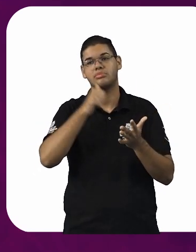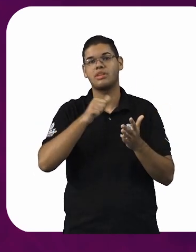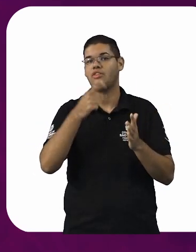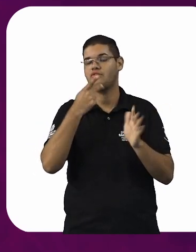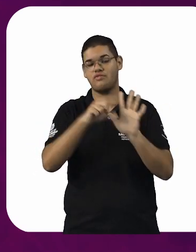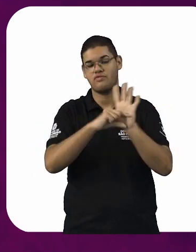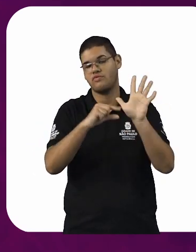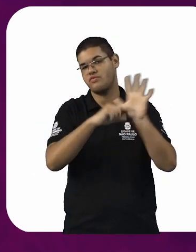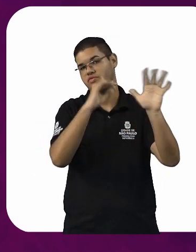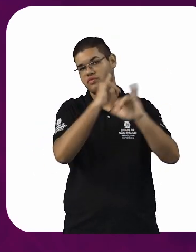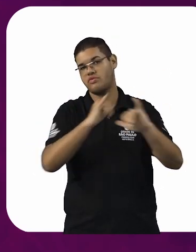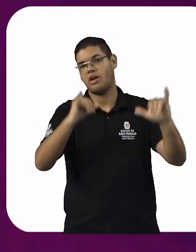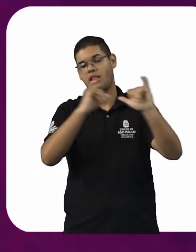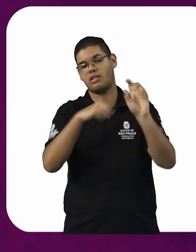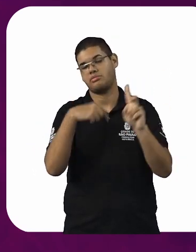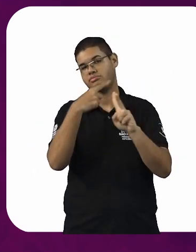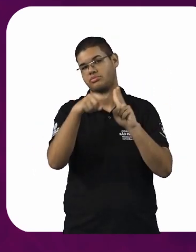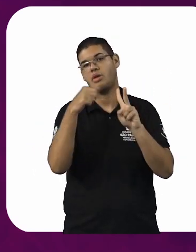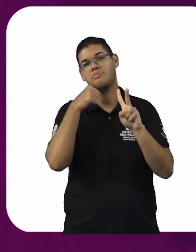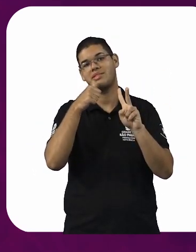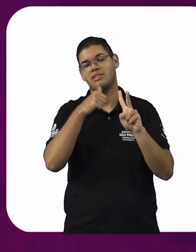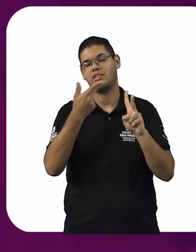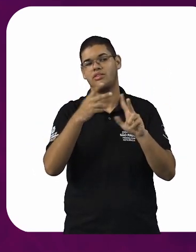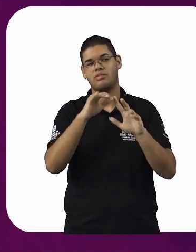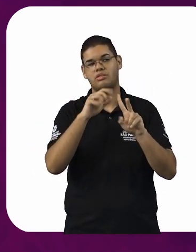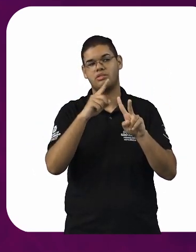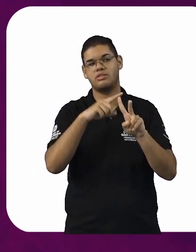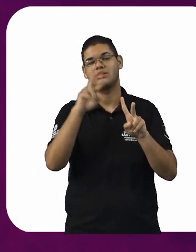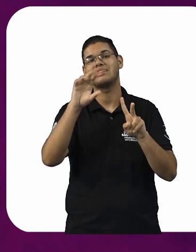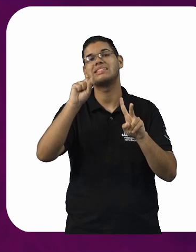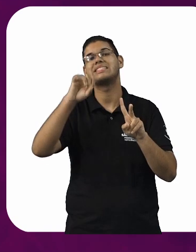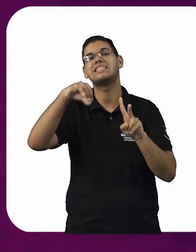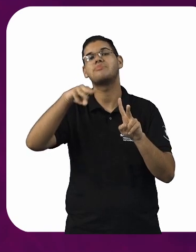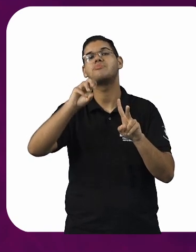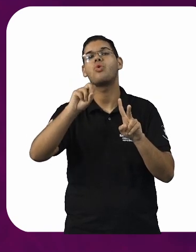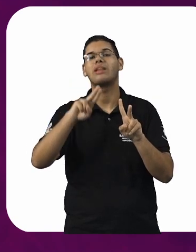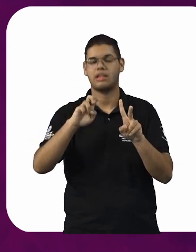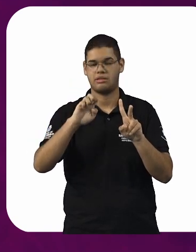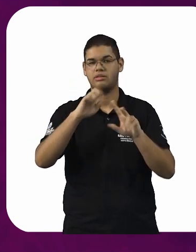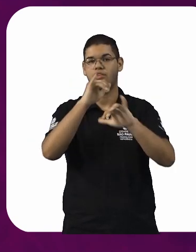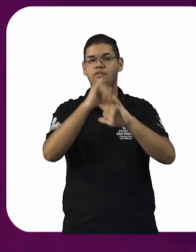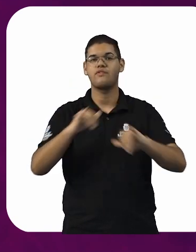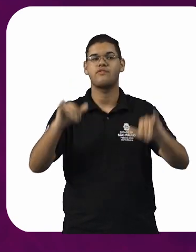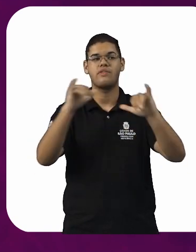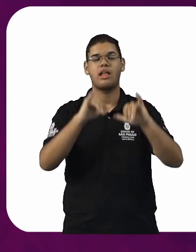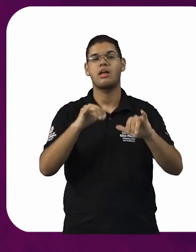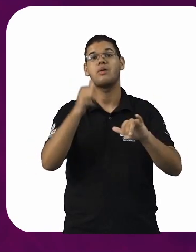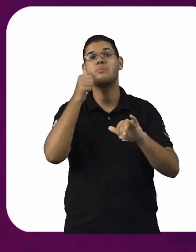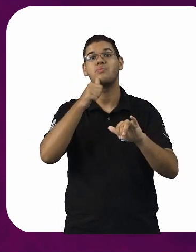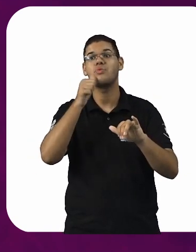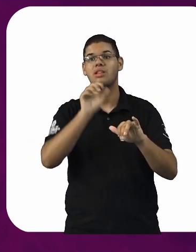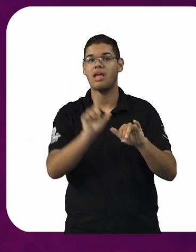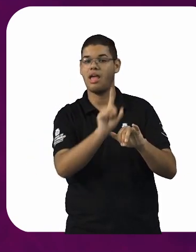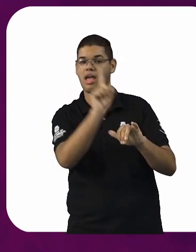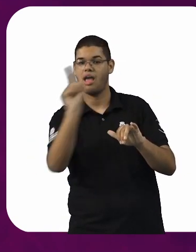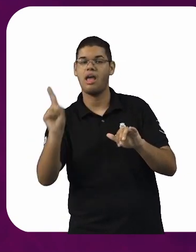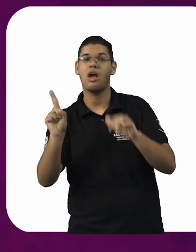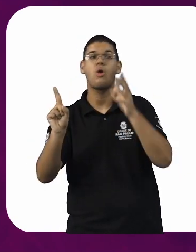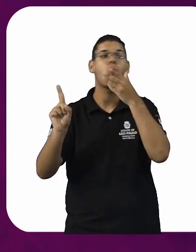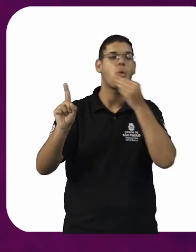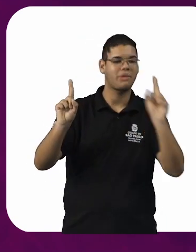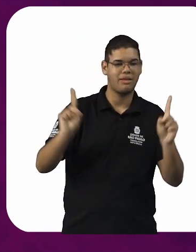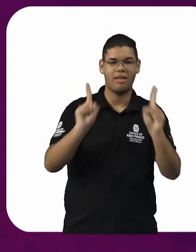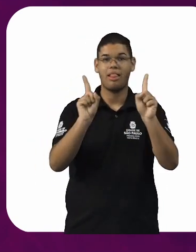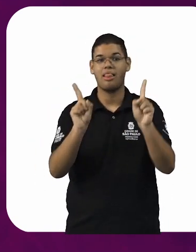Quilomba, né, quer dizer, que as duas falam. A Simone de Beauvoir, no famoso livro Segundo Sexo, fala: a mulher é o outro do homem, o outro